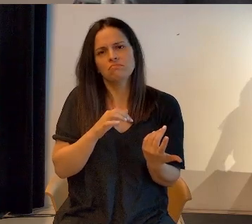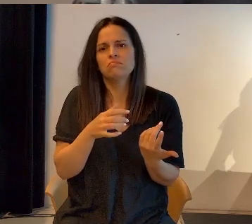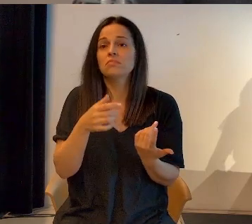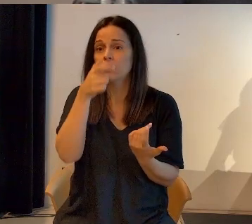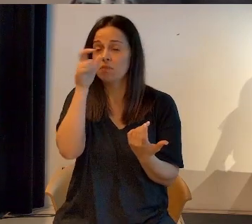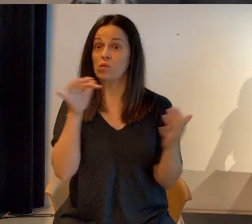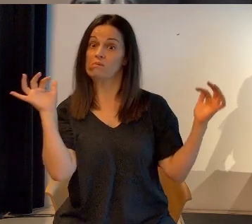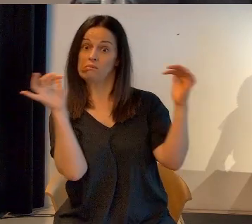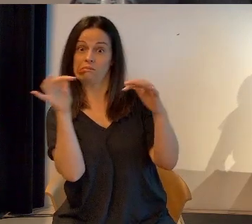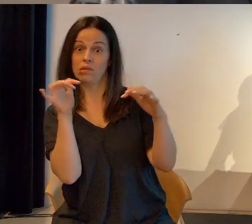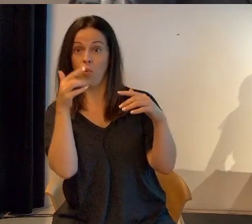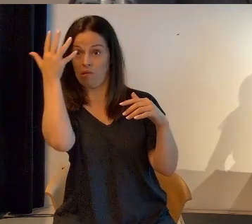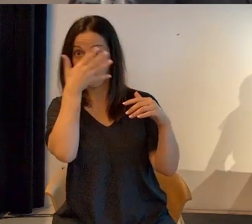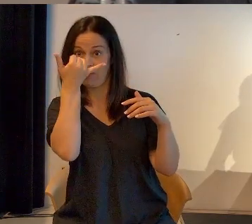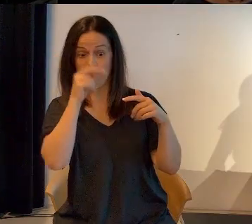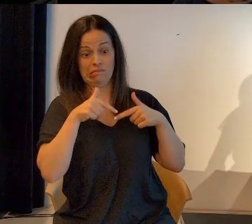visitantes nesse período? Nesse período, sim.